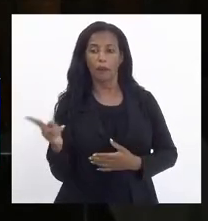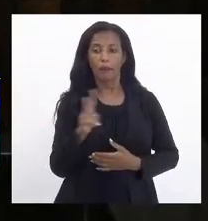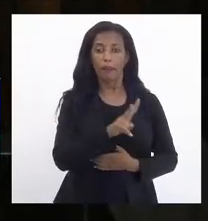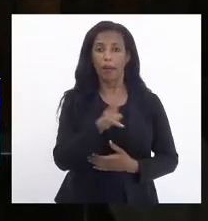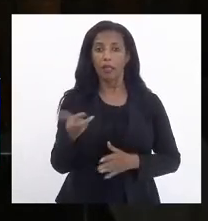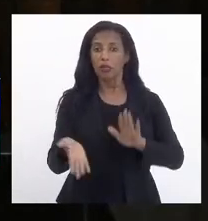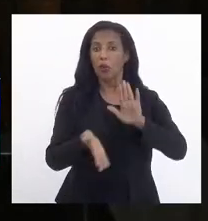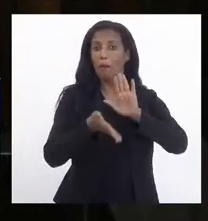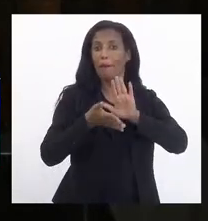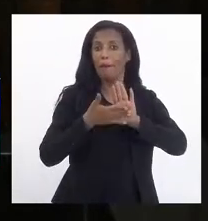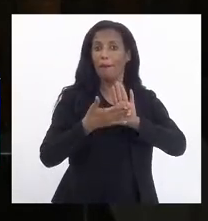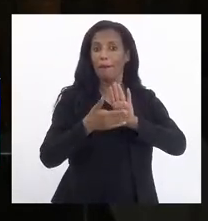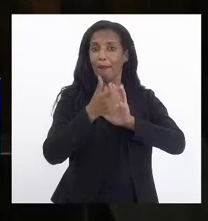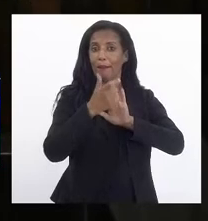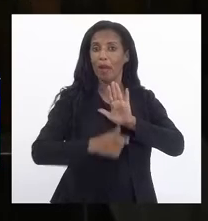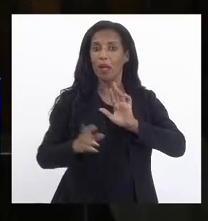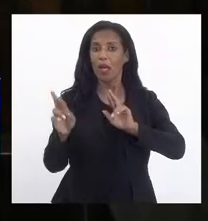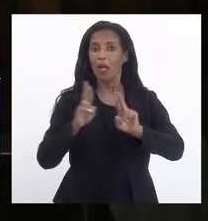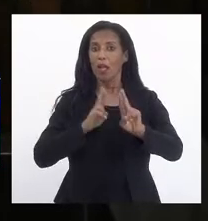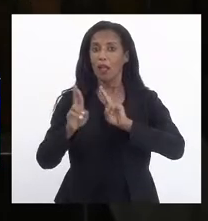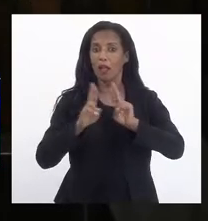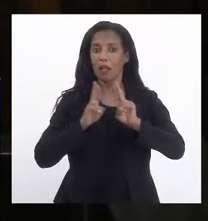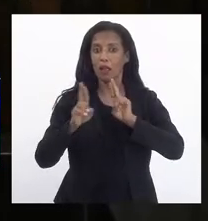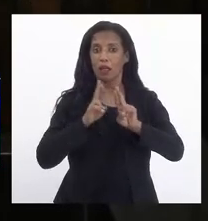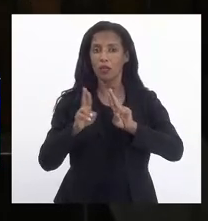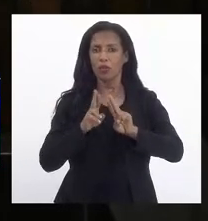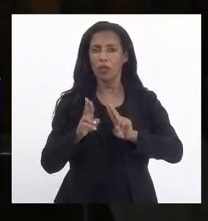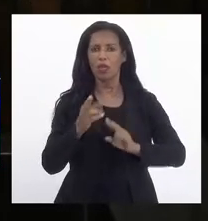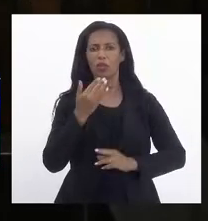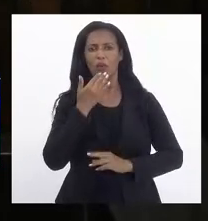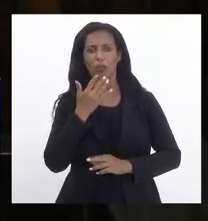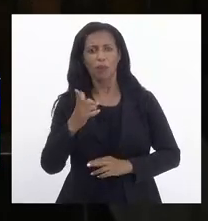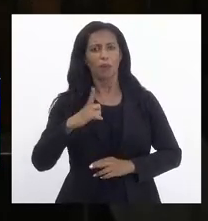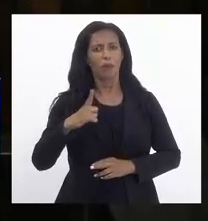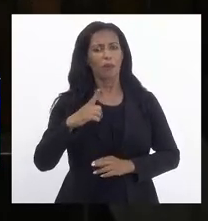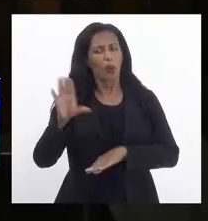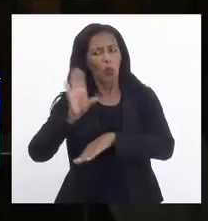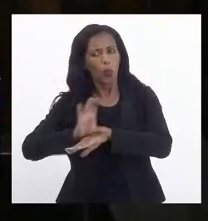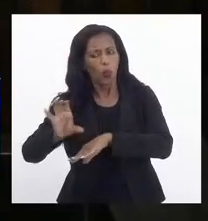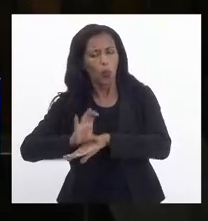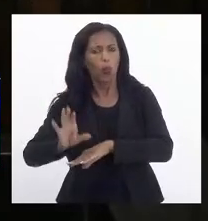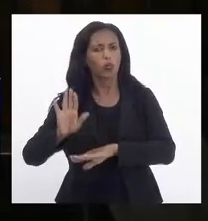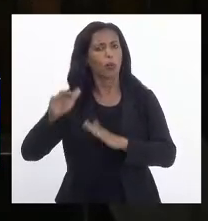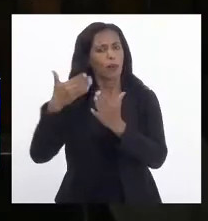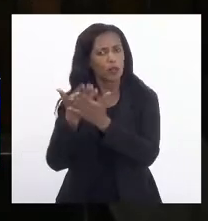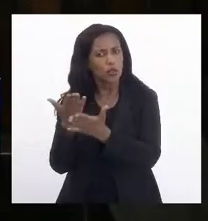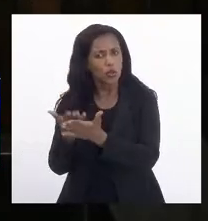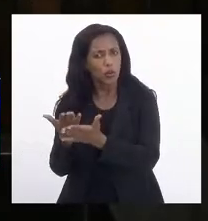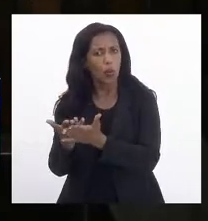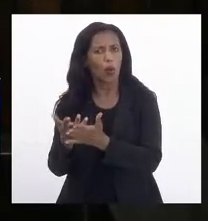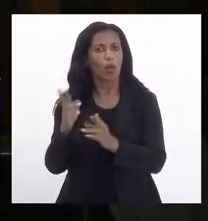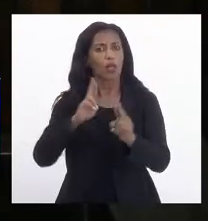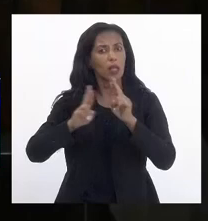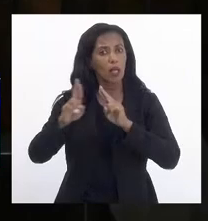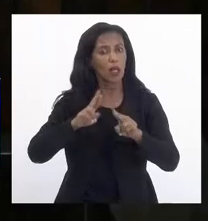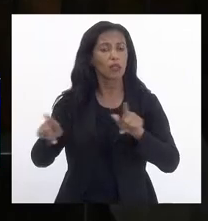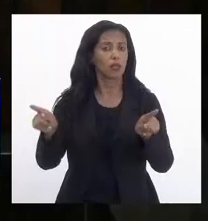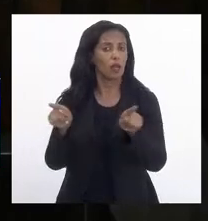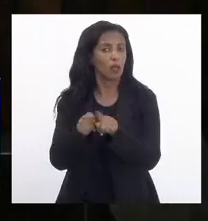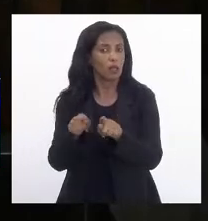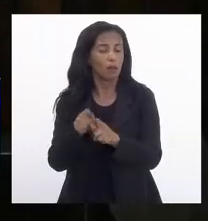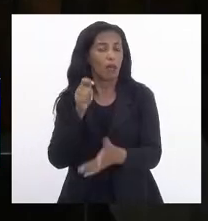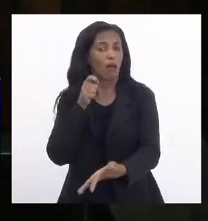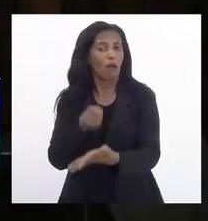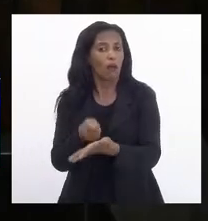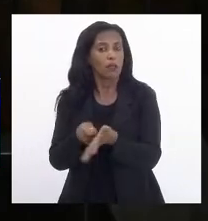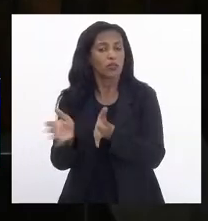emitam pareceres relacionados à demanda pela existência daquele curso ou daquela escola e relacionados também à garantia